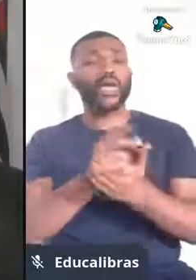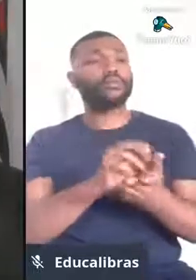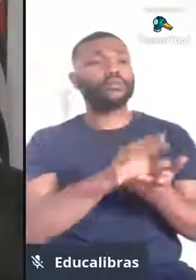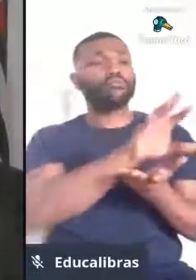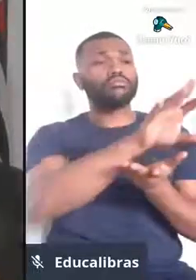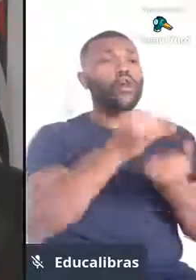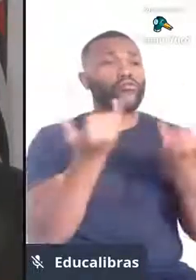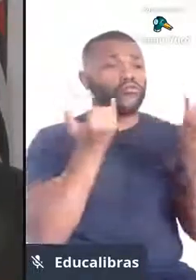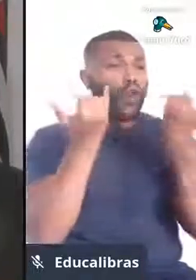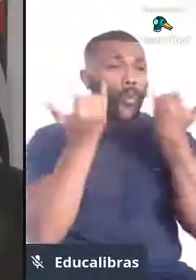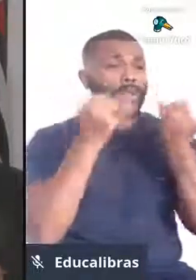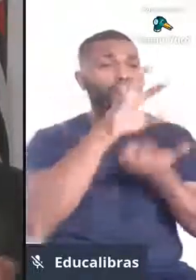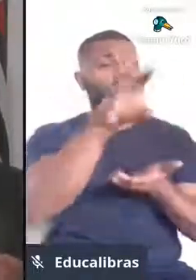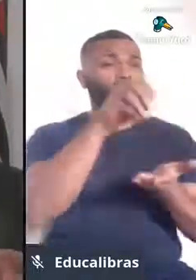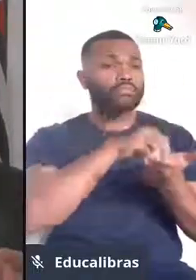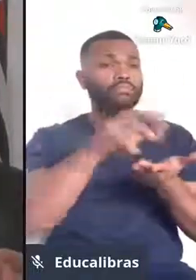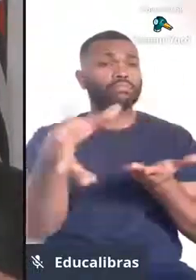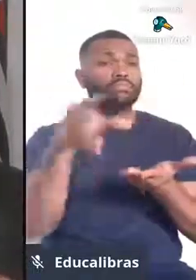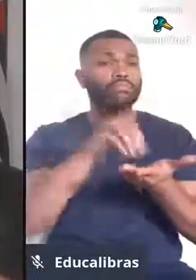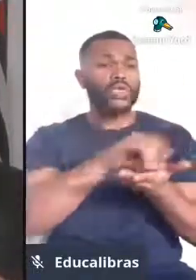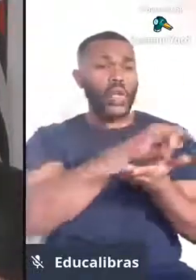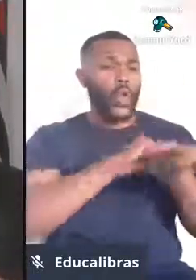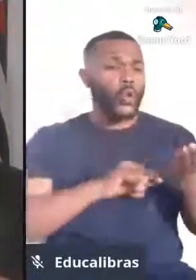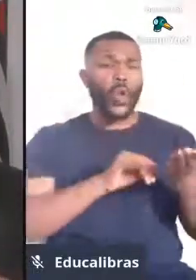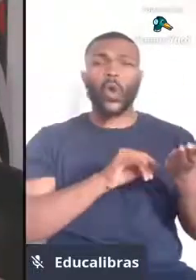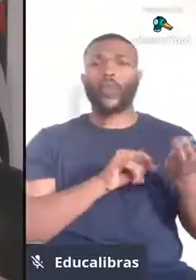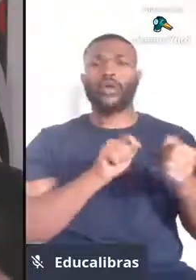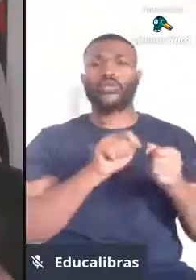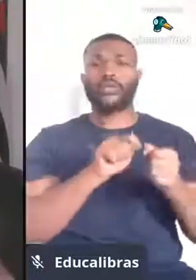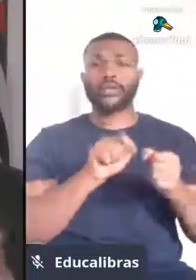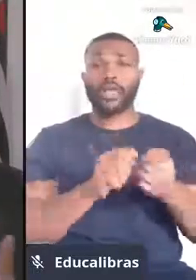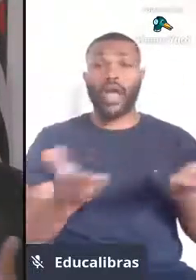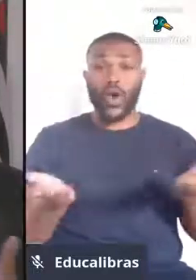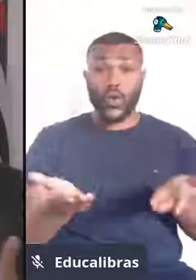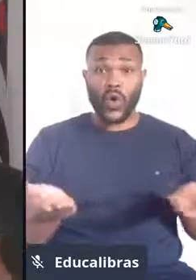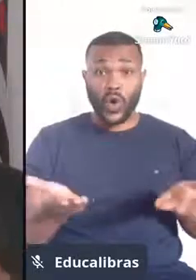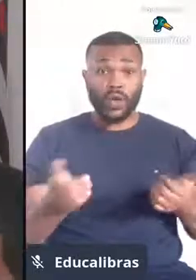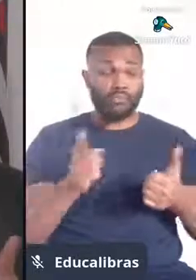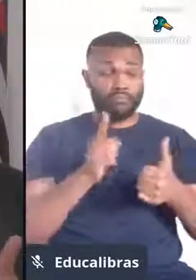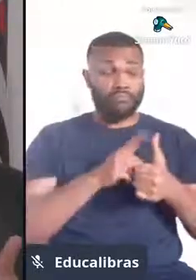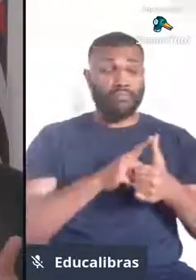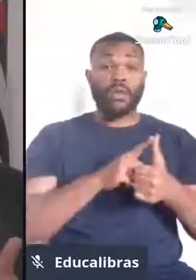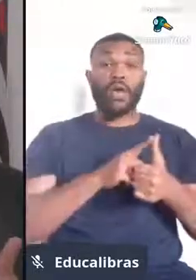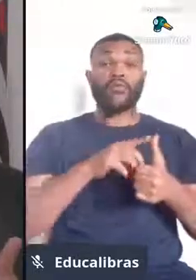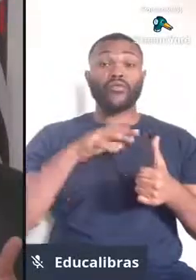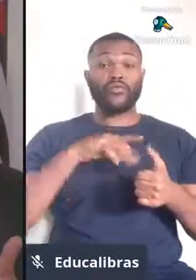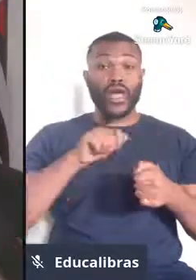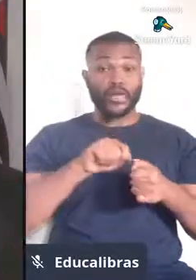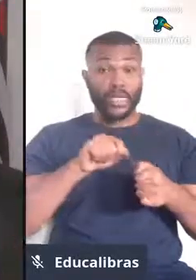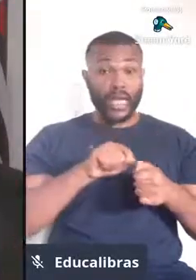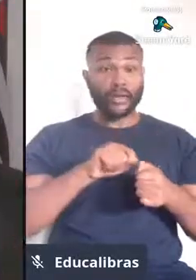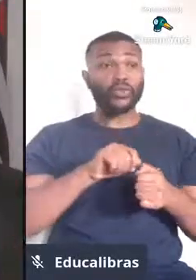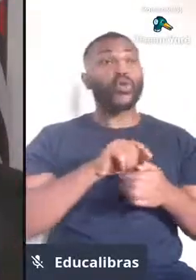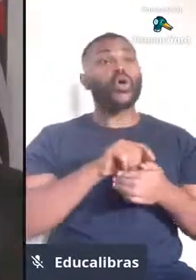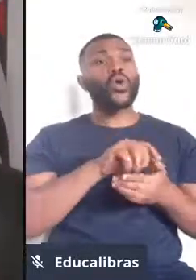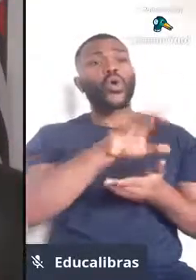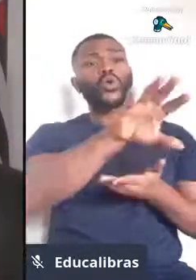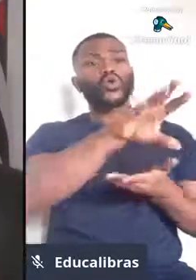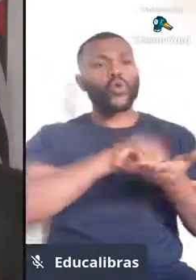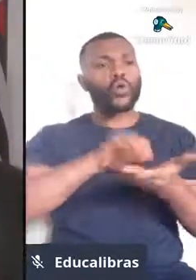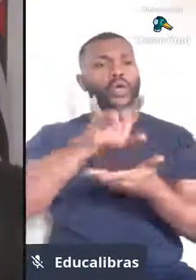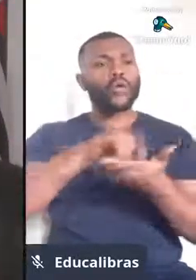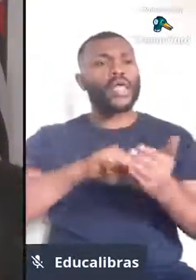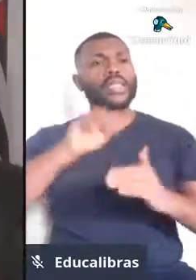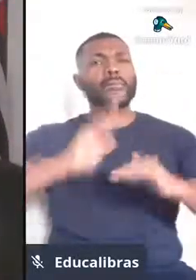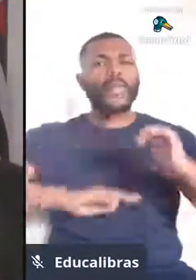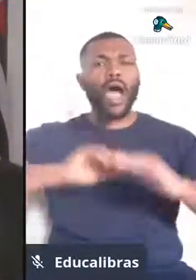Então, documentar o que está acontecendo agora na cidade e quais foram os desdobramentos, quais foram as decisões tomadas, enfim. Porque com